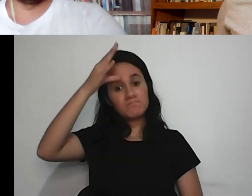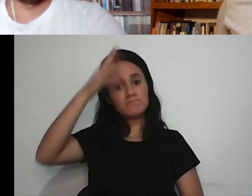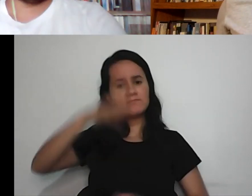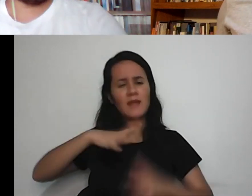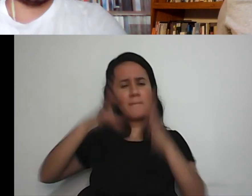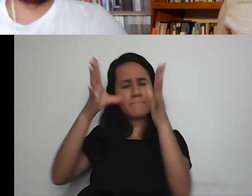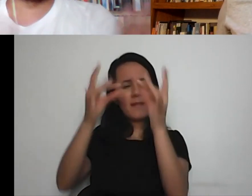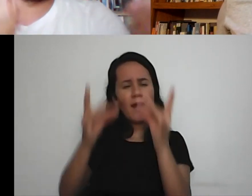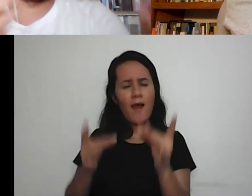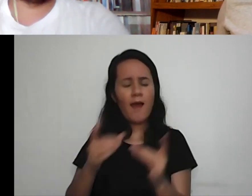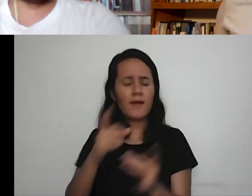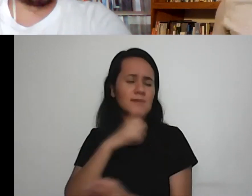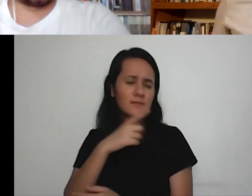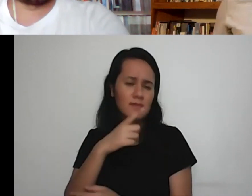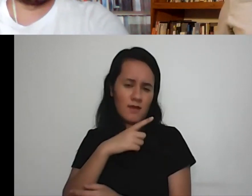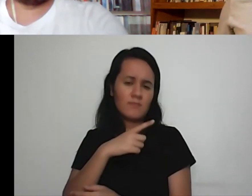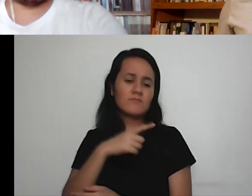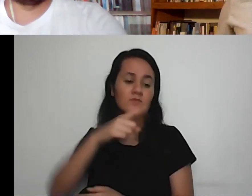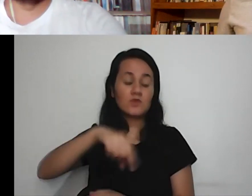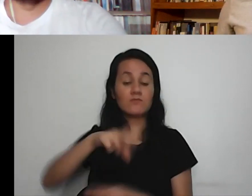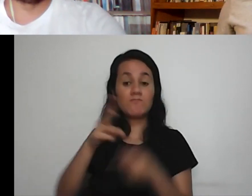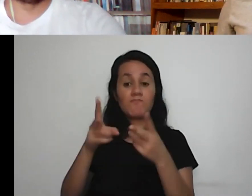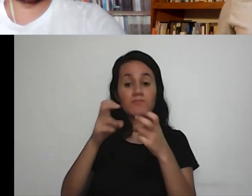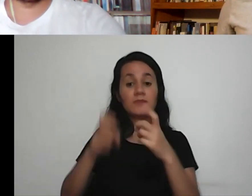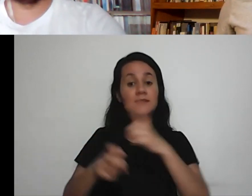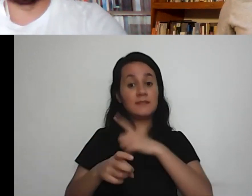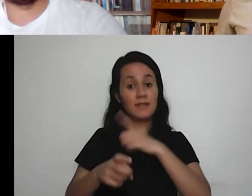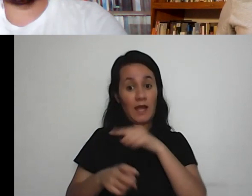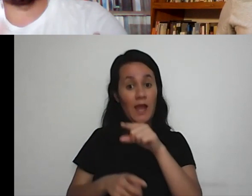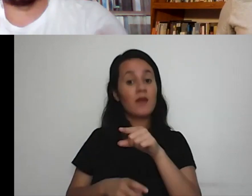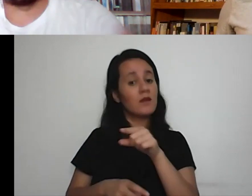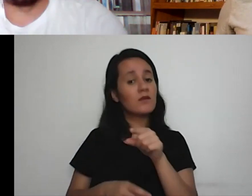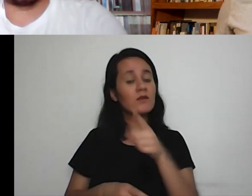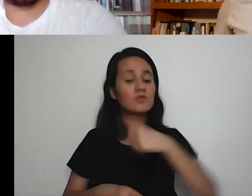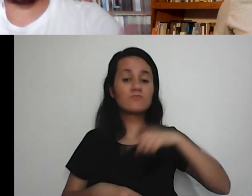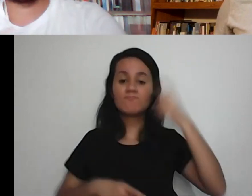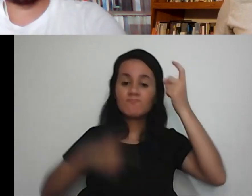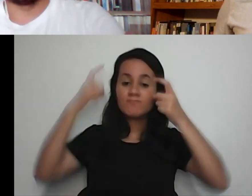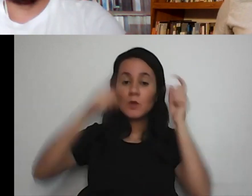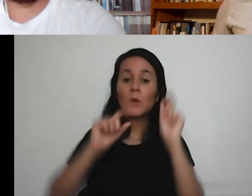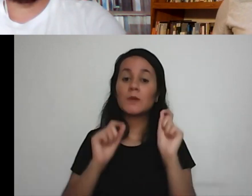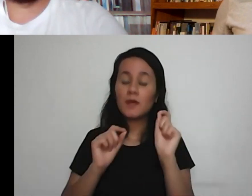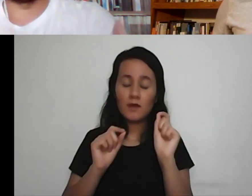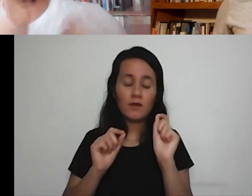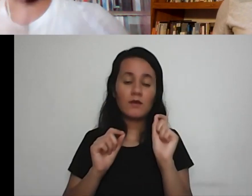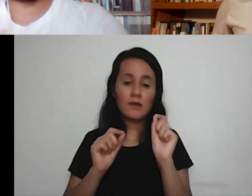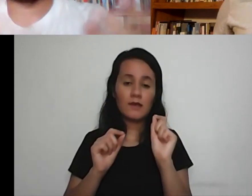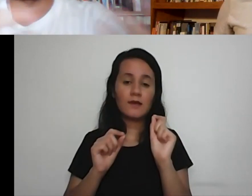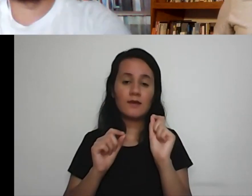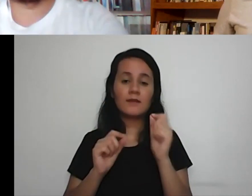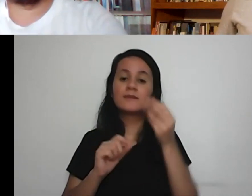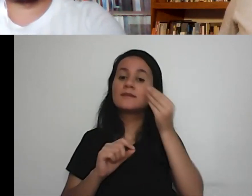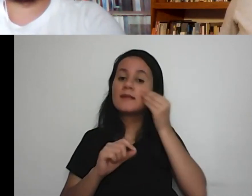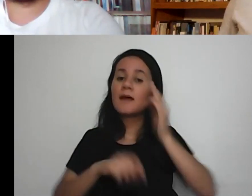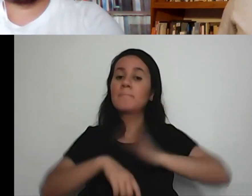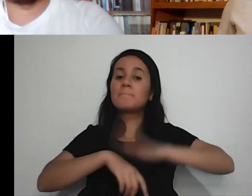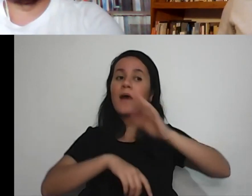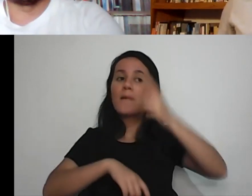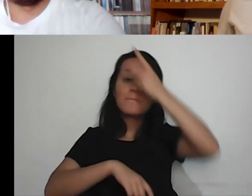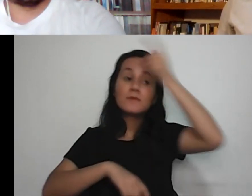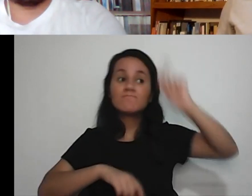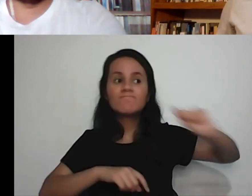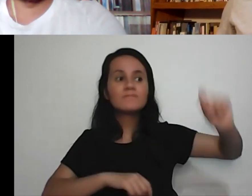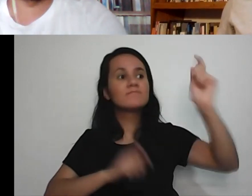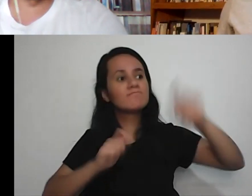complexo, e é justamente por reconhecer a riqueza dele que a gente se preocupa em pensar, fazer como mais pessoas tenham acesso a